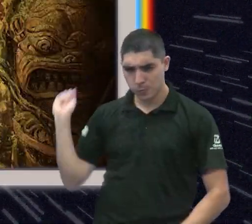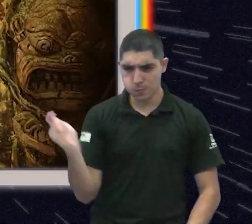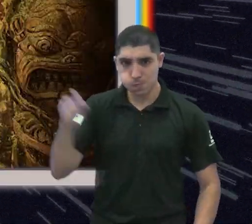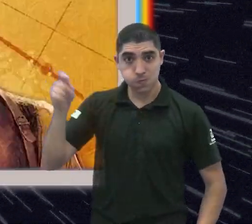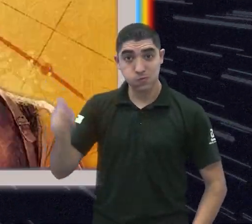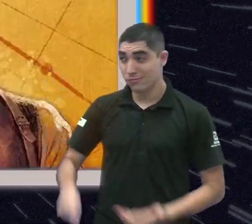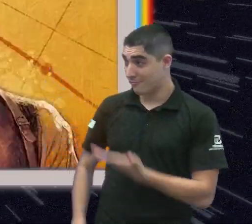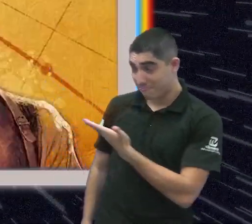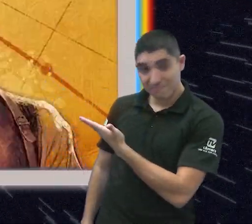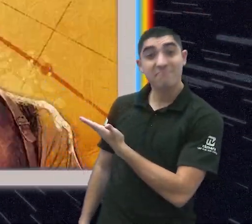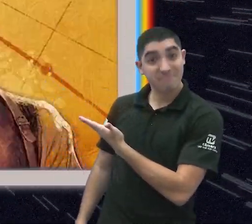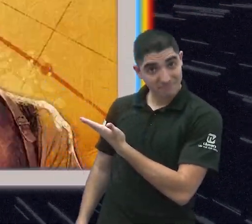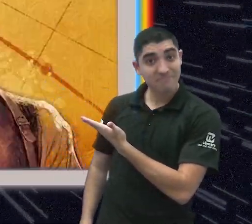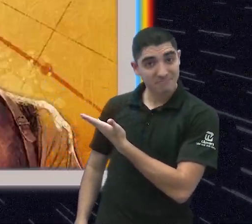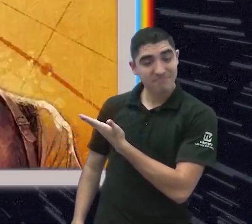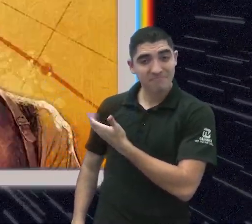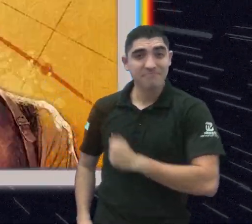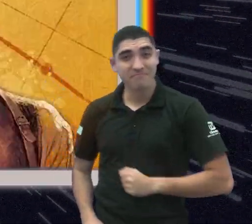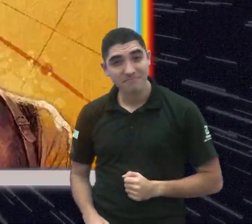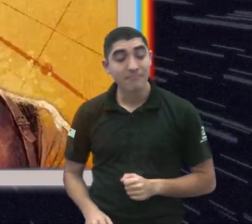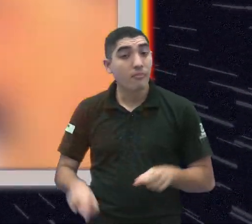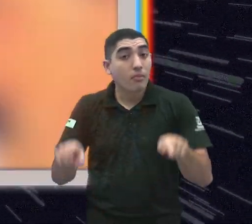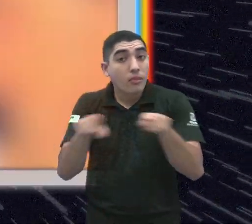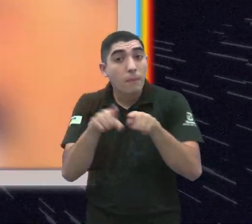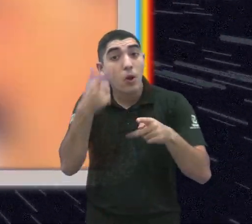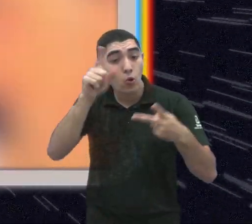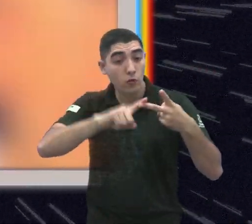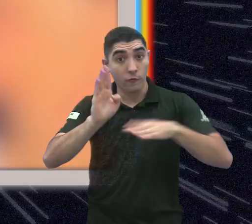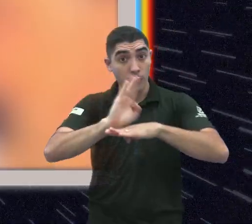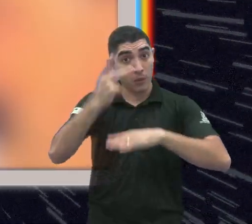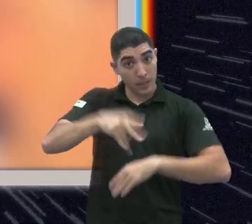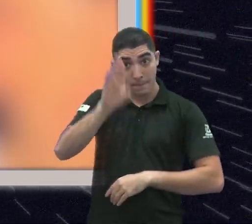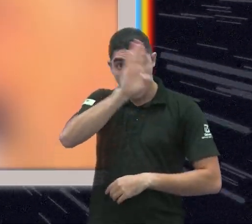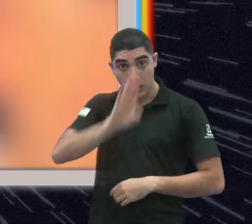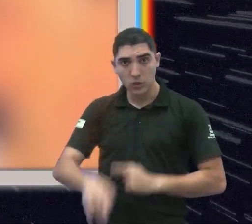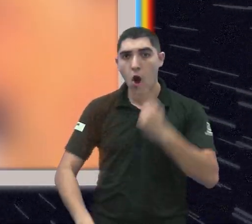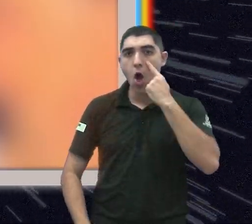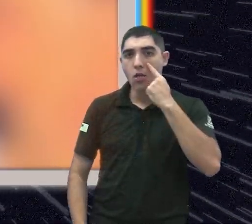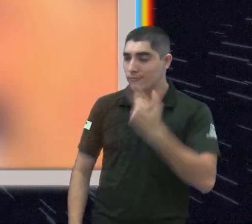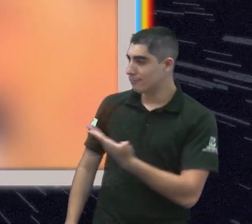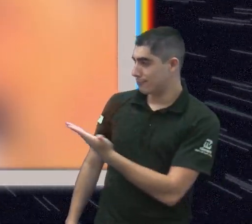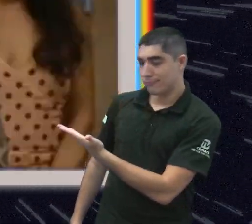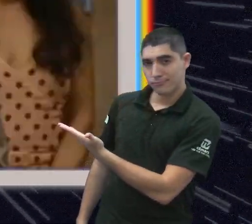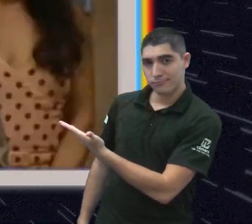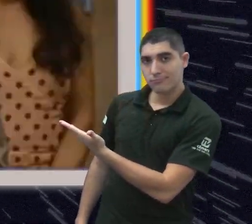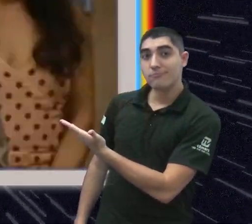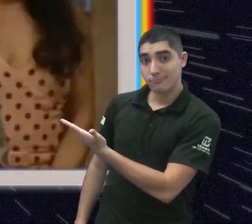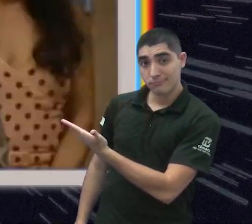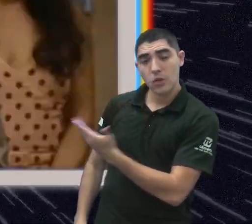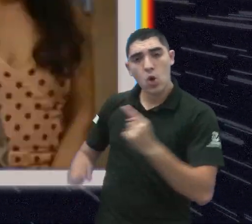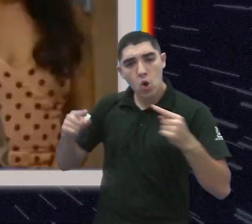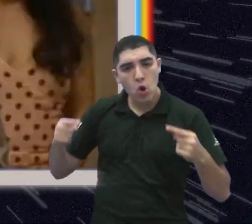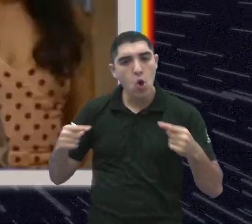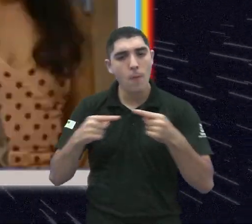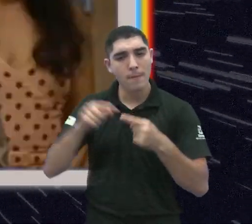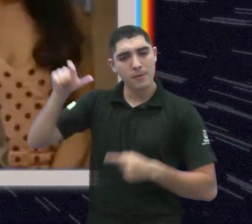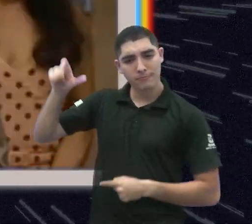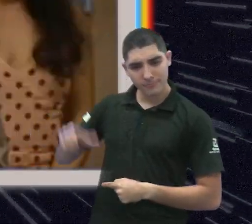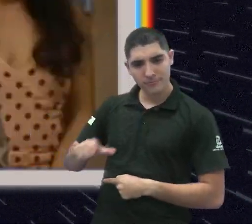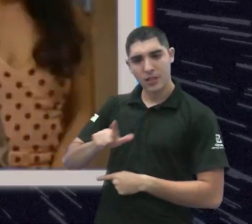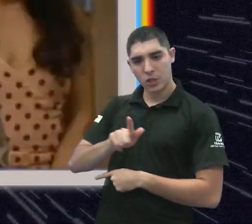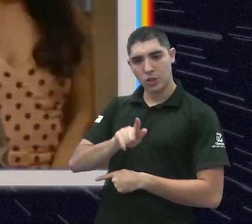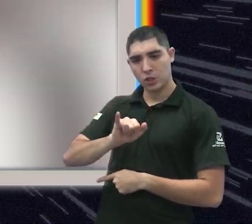da Arca Perdida, de Steven Spielberg, e os nacionais, Eles Não Usam Black Tie, baseado na peça de